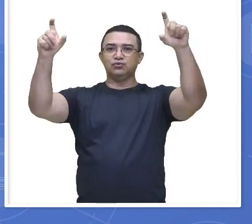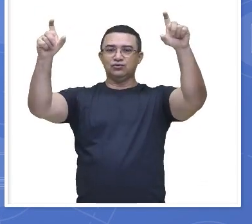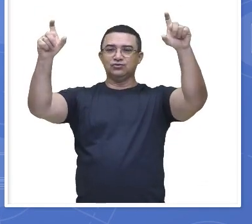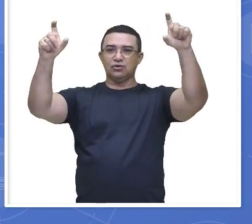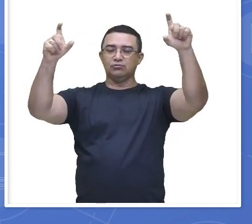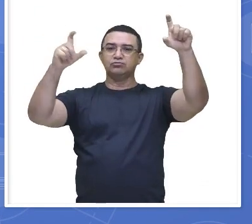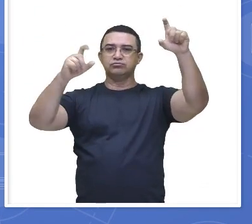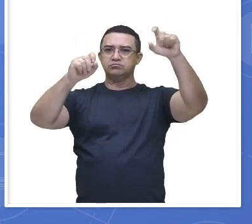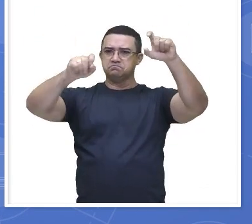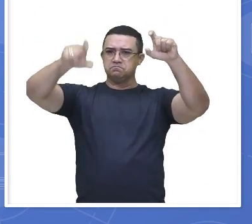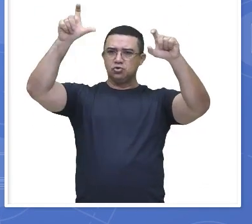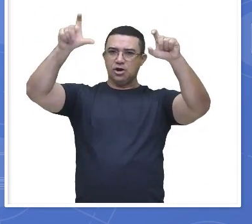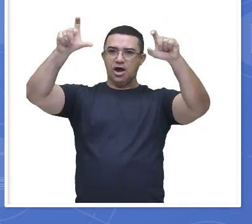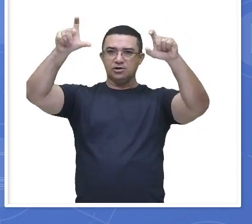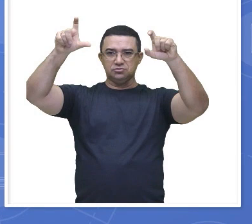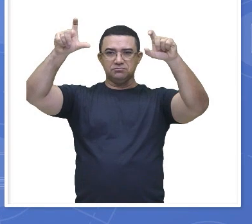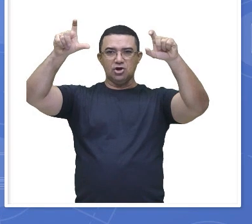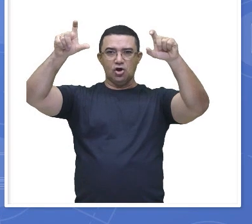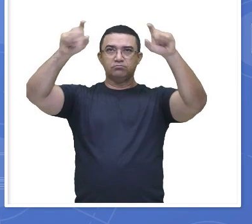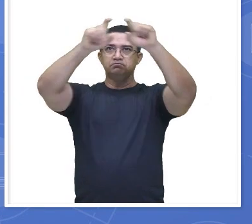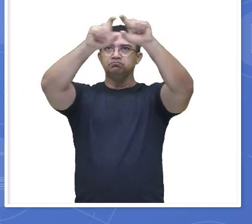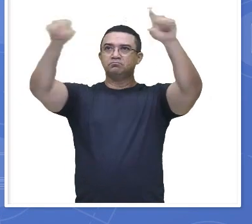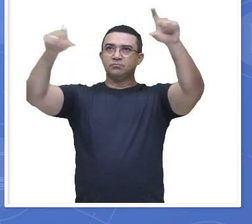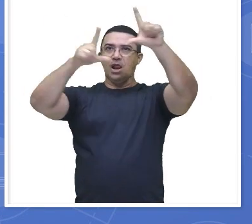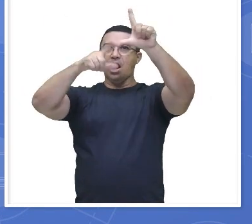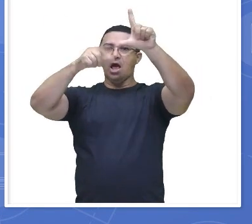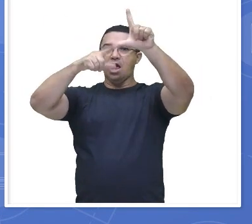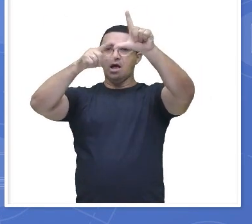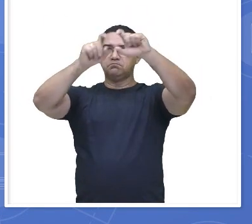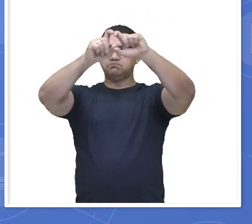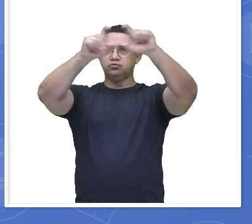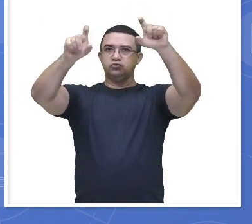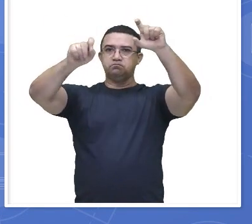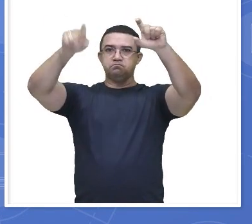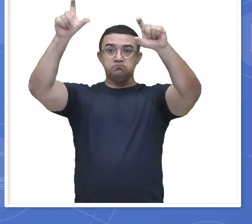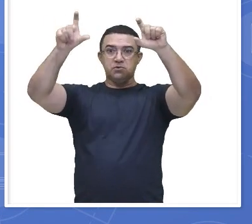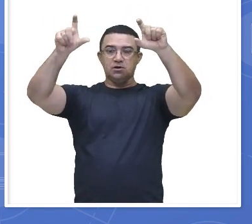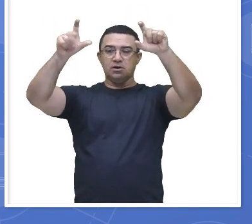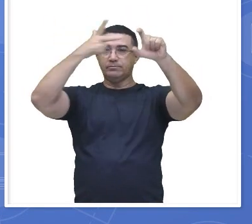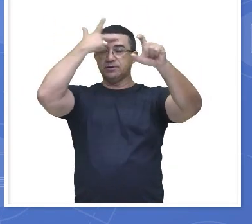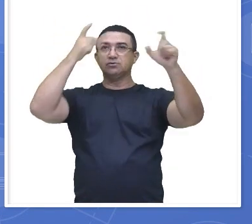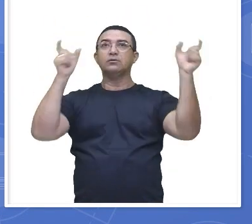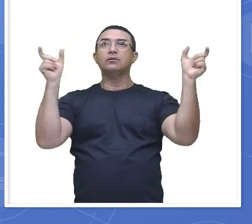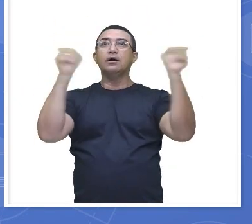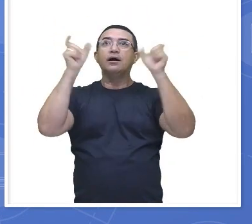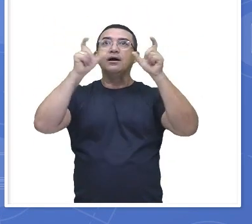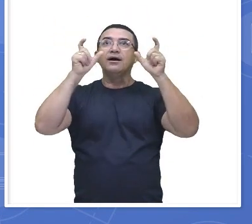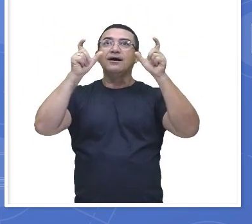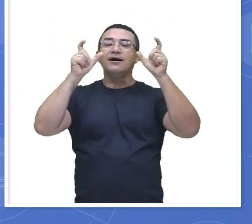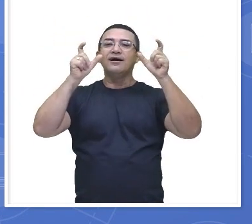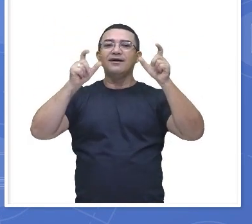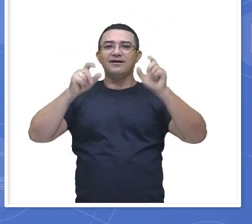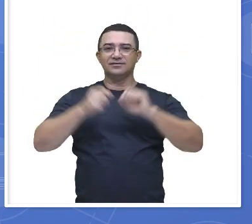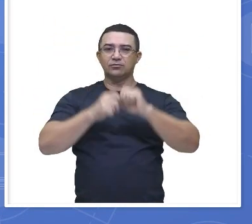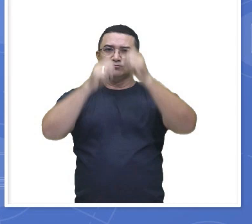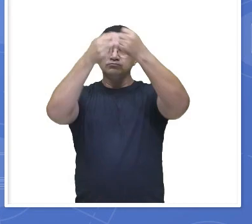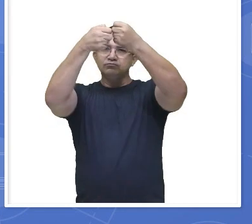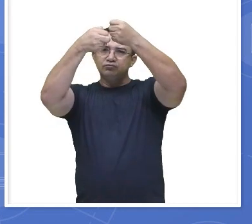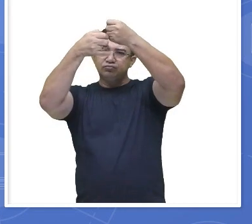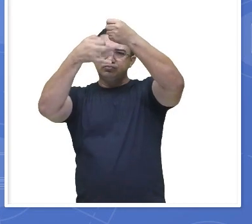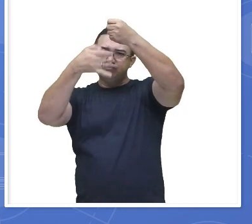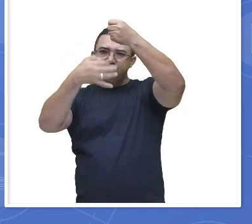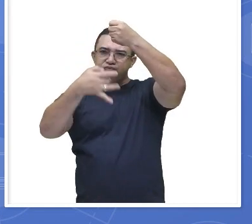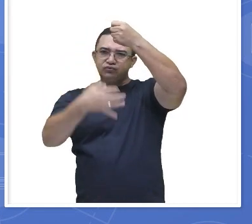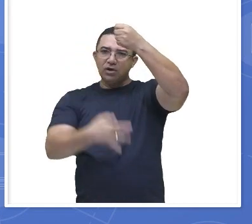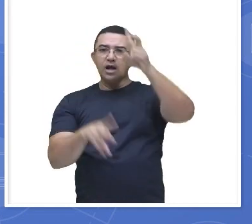que a letra é um pouco maior do que o restante do texto e chama a atenção. No caso aí, ele traz já o tema que